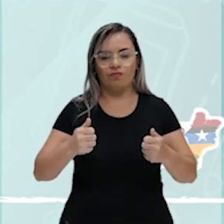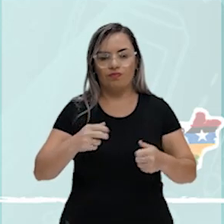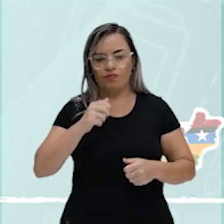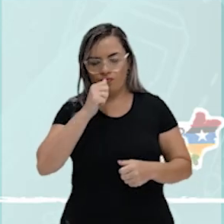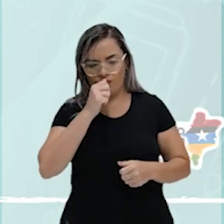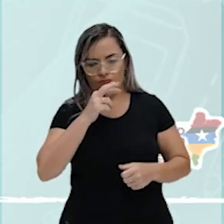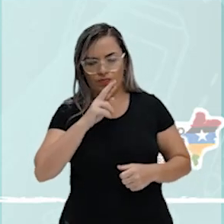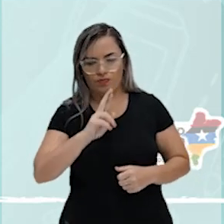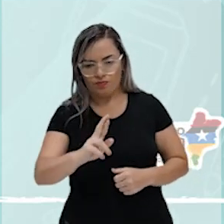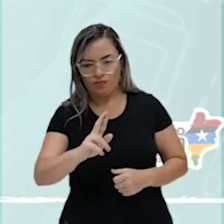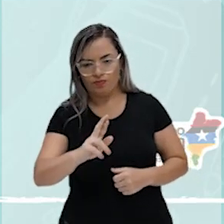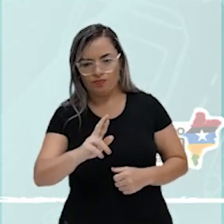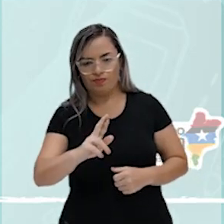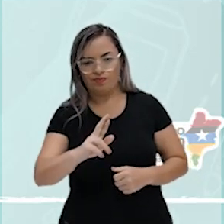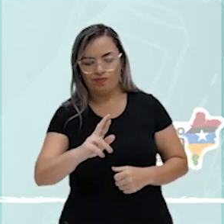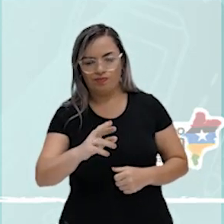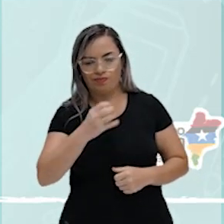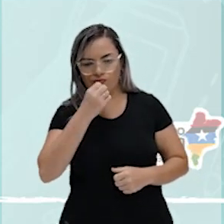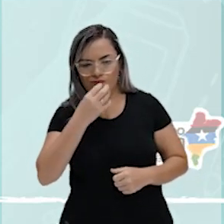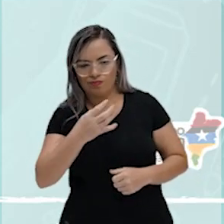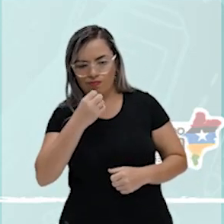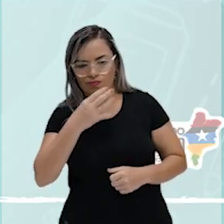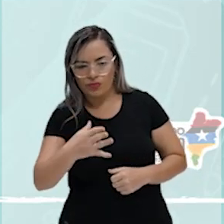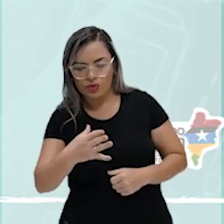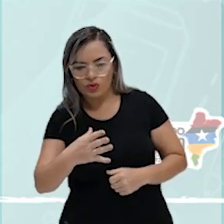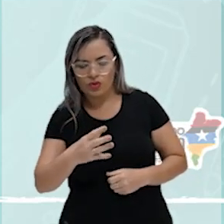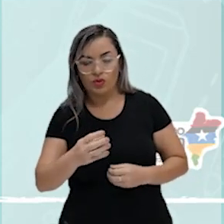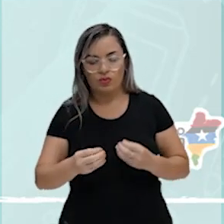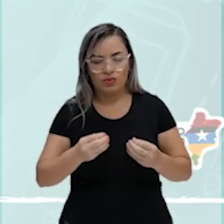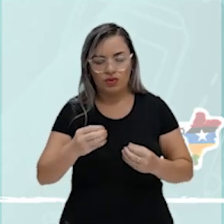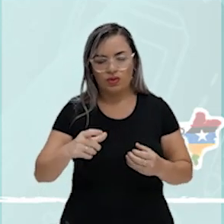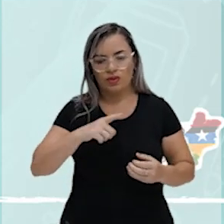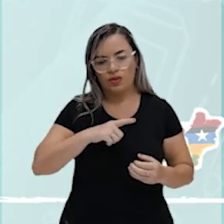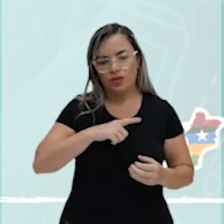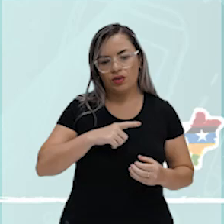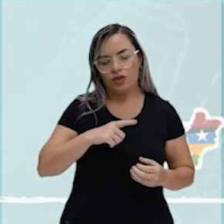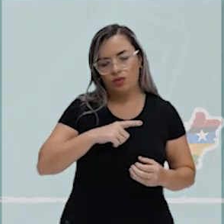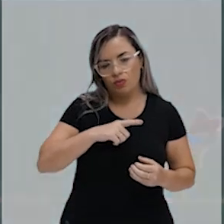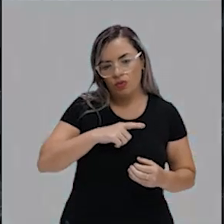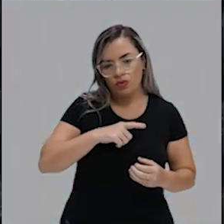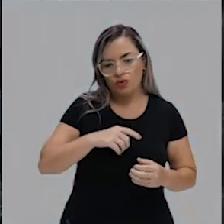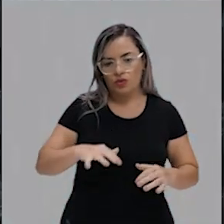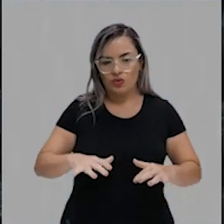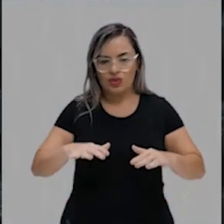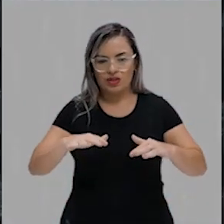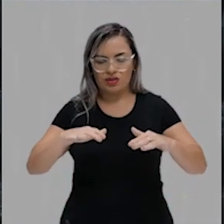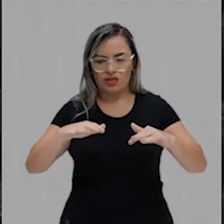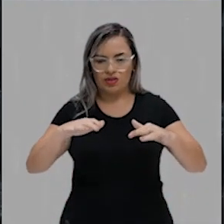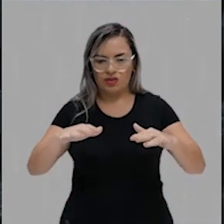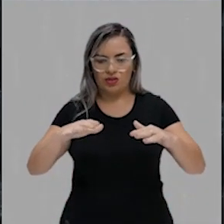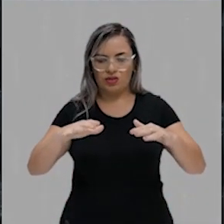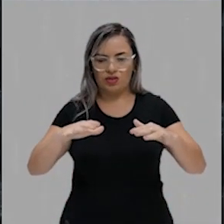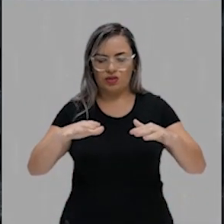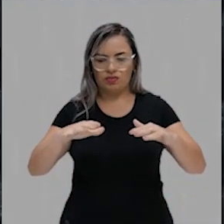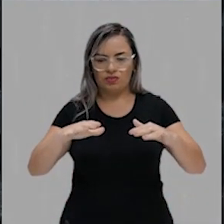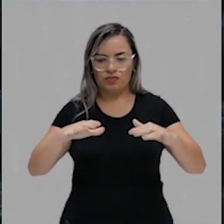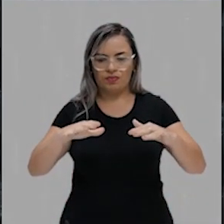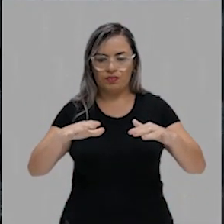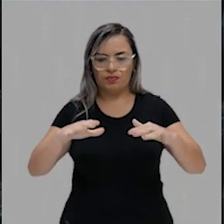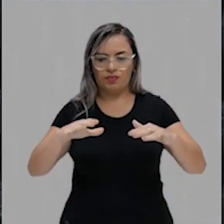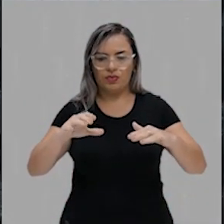industriais. E muitos gases, como no caso o dióxido de enxofre, esse dióxido de enxofre aqui presente na